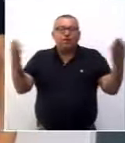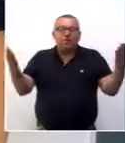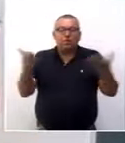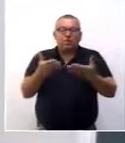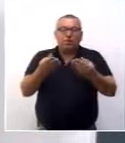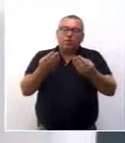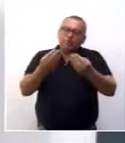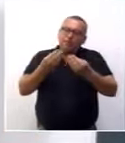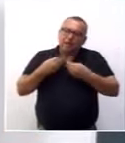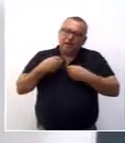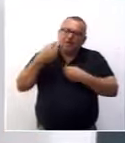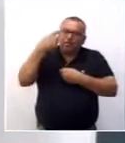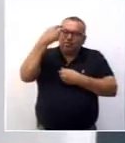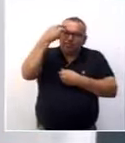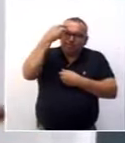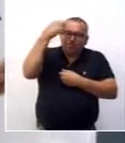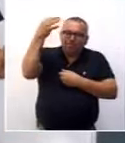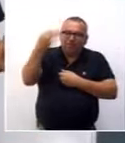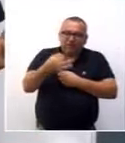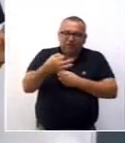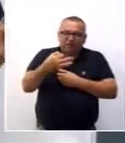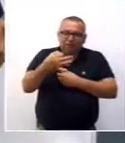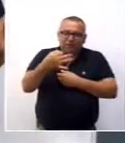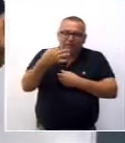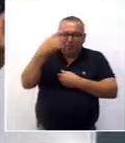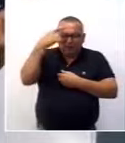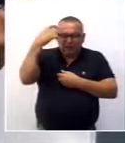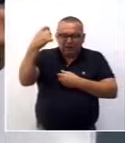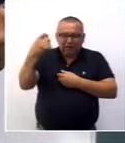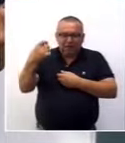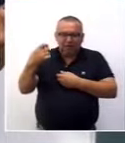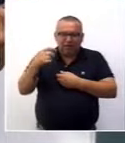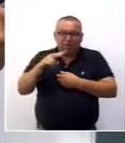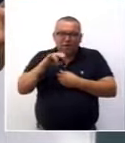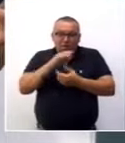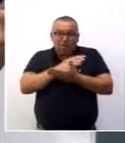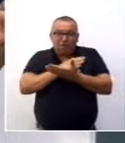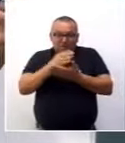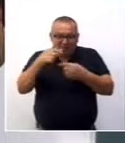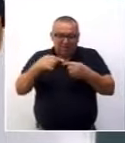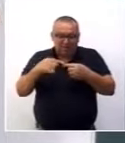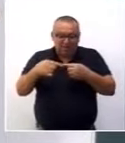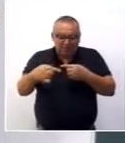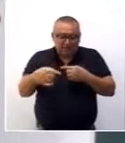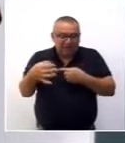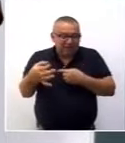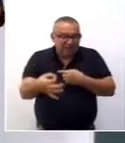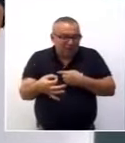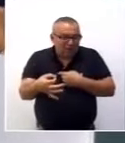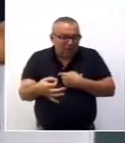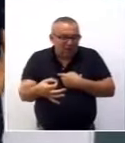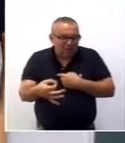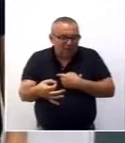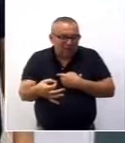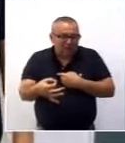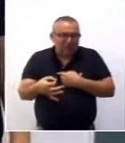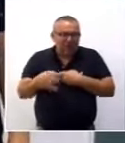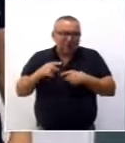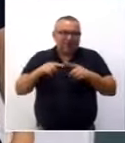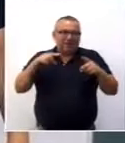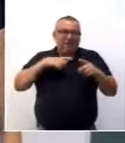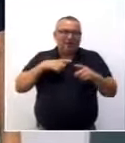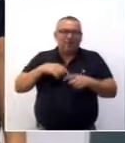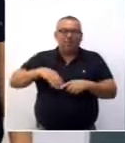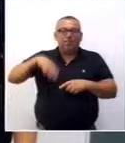a essa ideia. Tá certo? Bom, então começamos a semana, certo? Tenho certeza que aí no chat somos mais